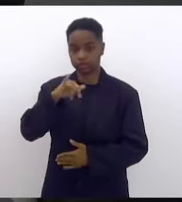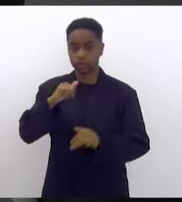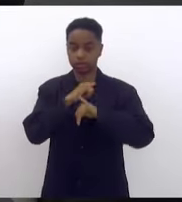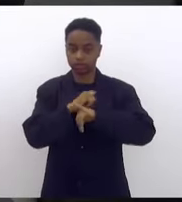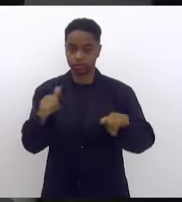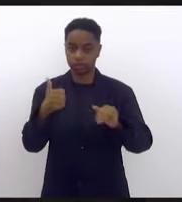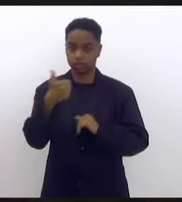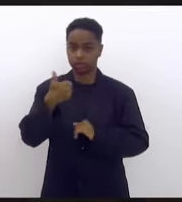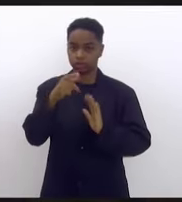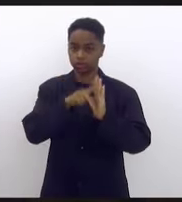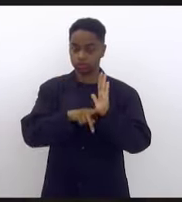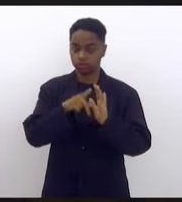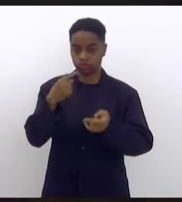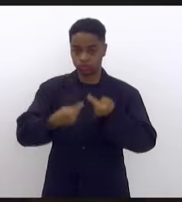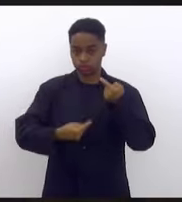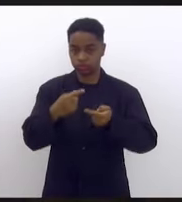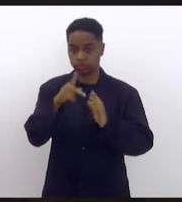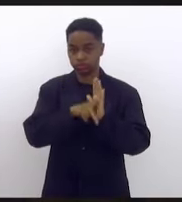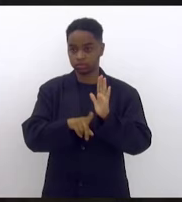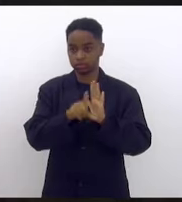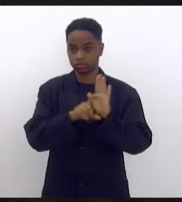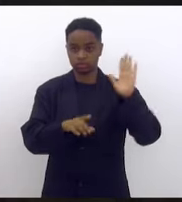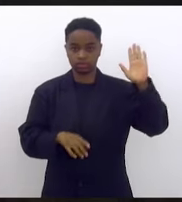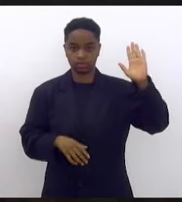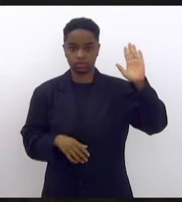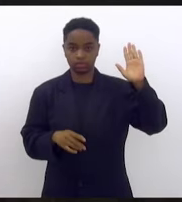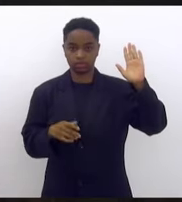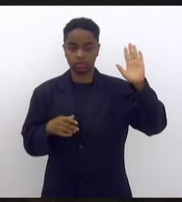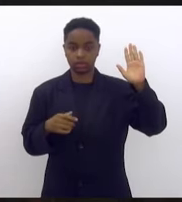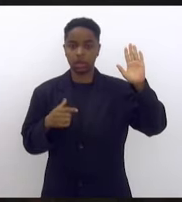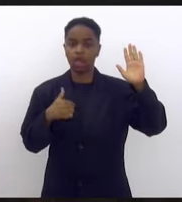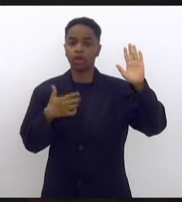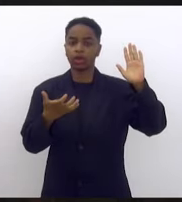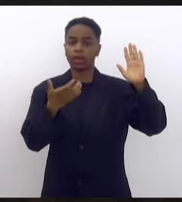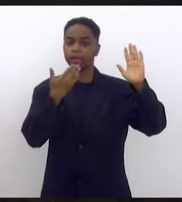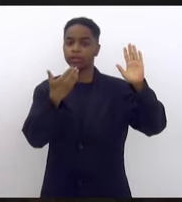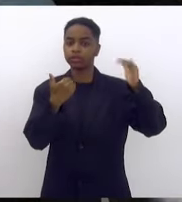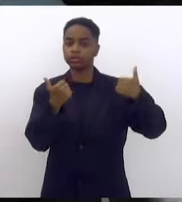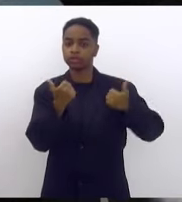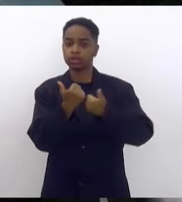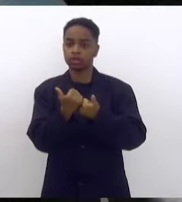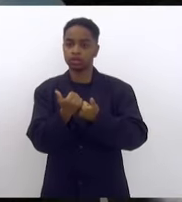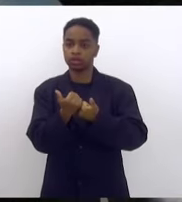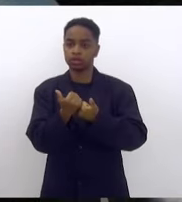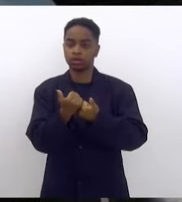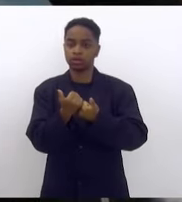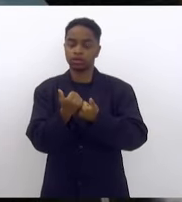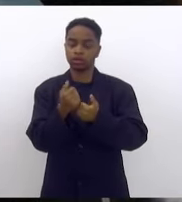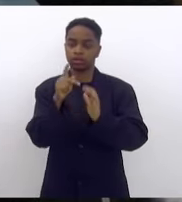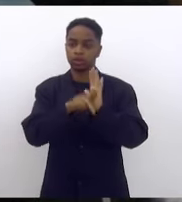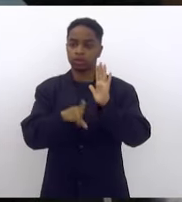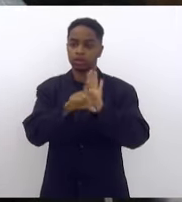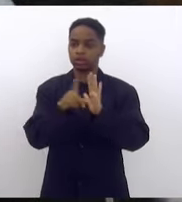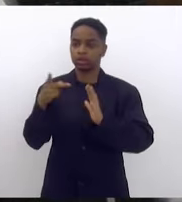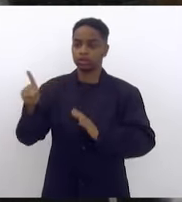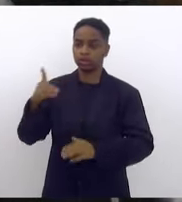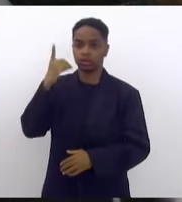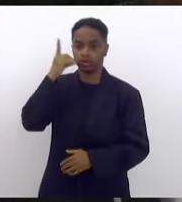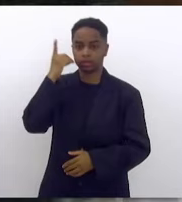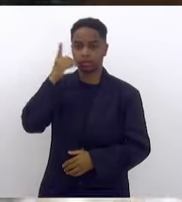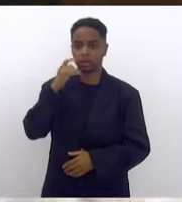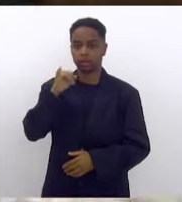em primeira discussão o projeto de lei número 3.000. Eu queria pedir coautoria nesse projeto de lei da deputada Índia